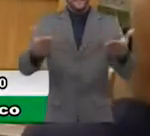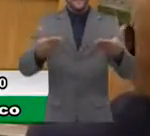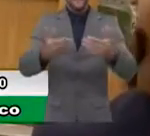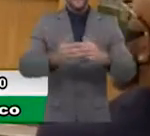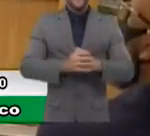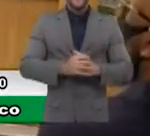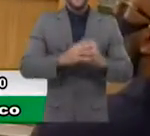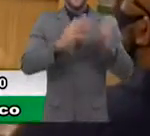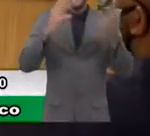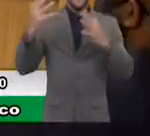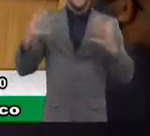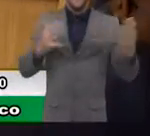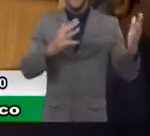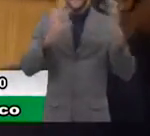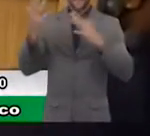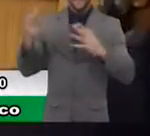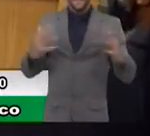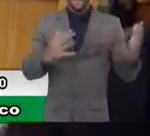abraço.